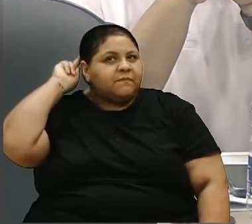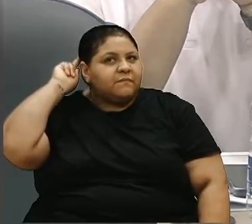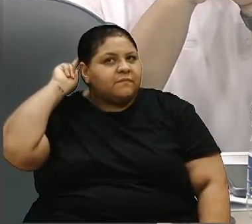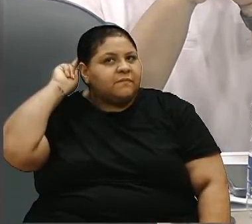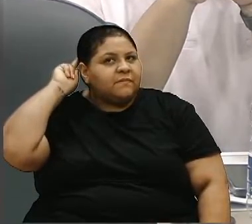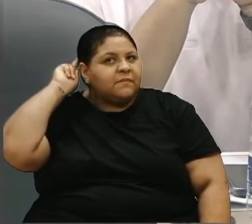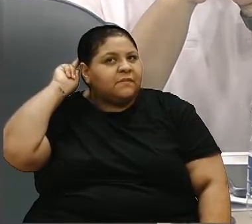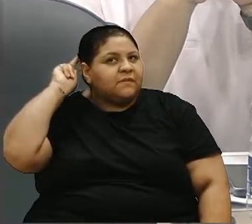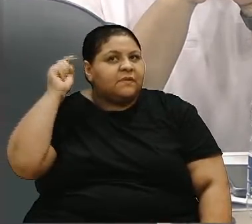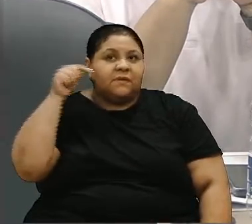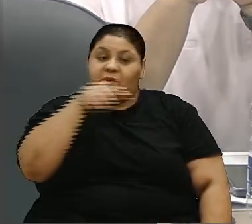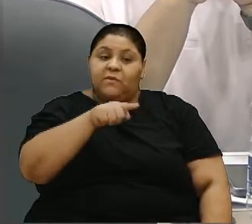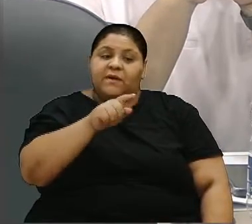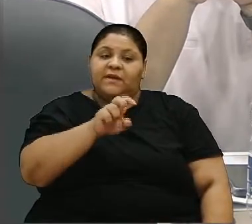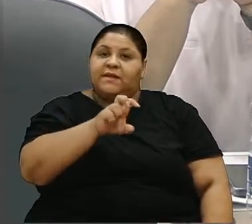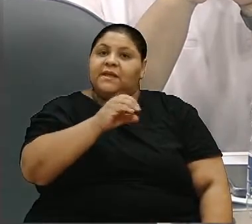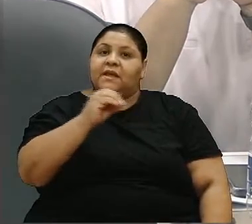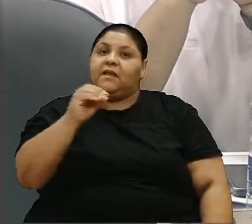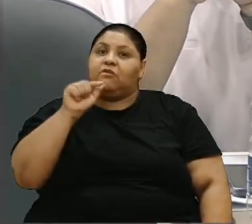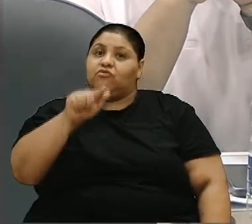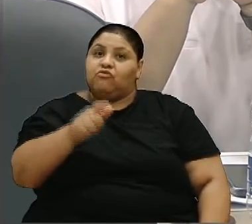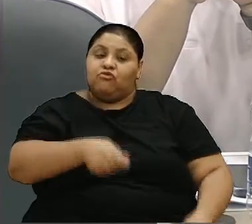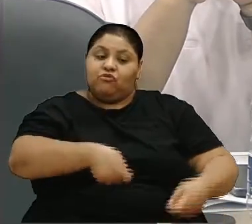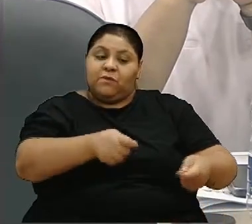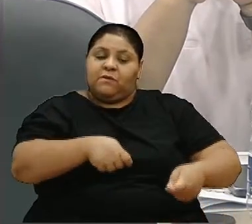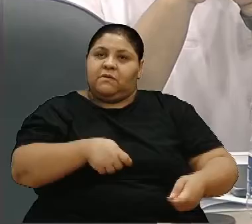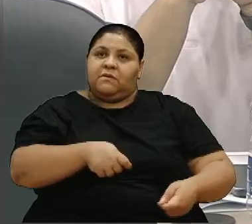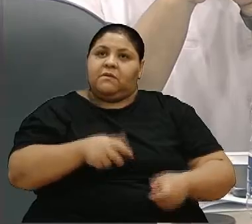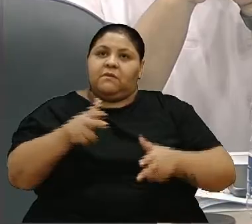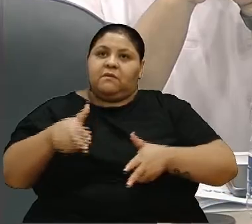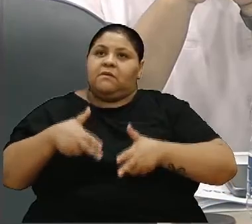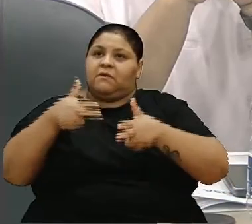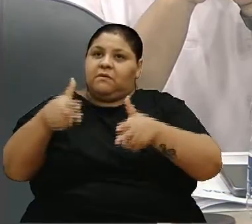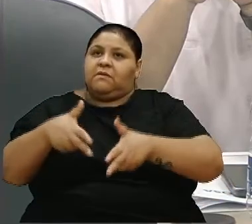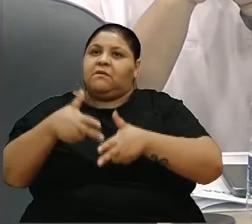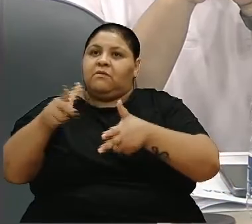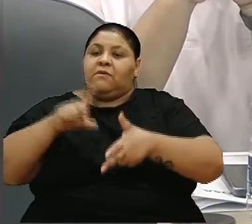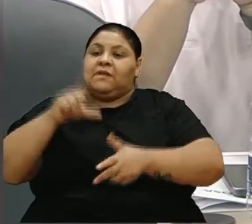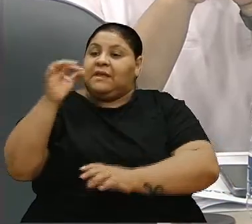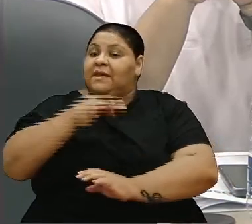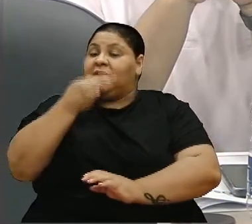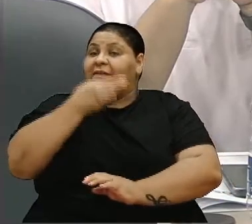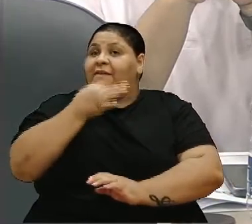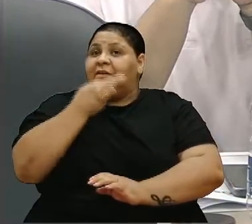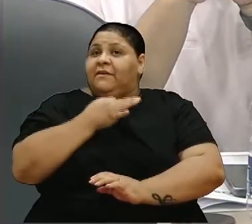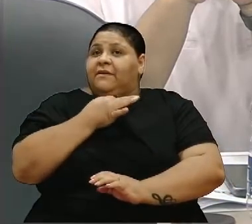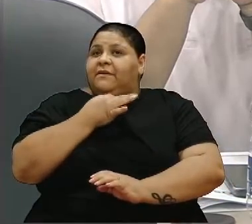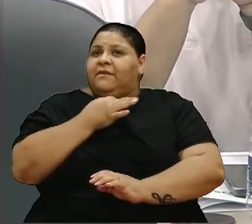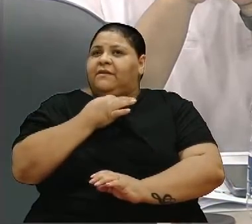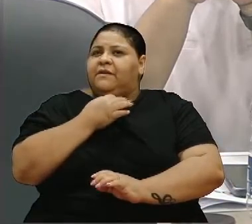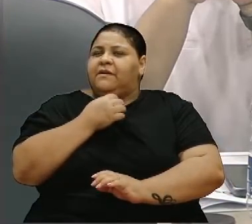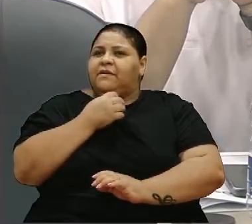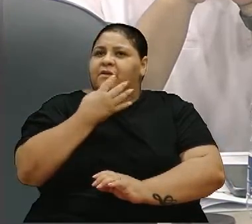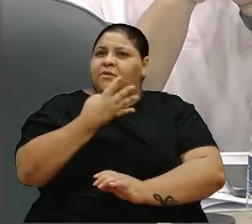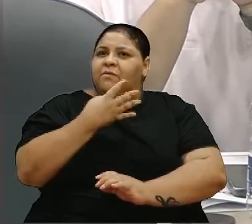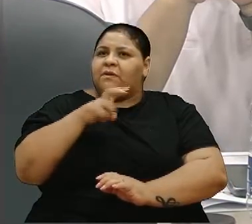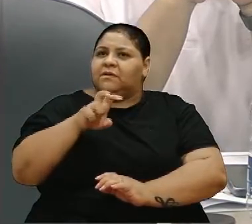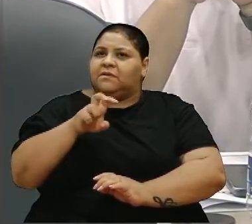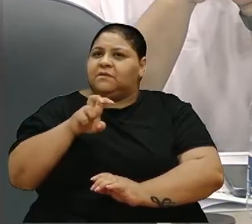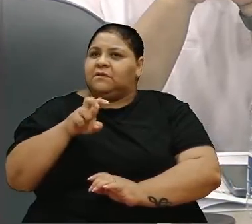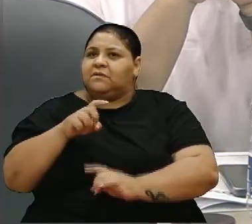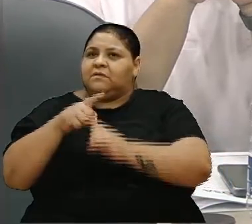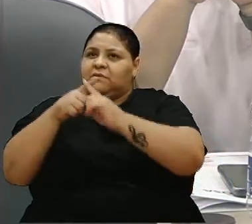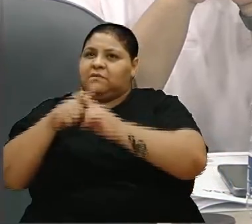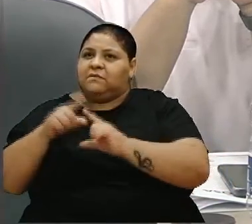ser este valor que vai ser gasto. E esse trem não chega nem... O que tem em Caxias é 4 ou 5 vezes menor do que esse